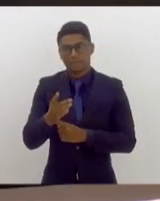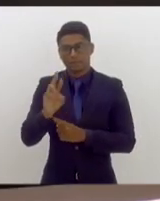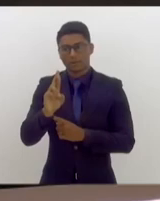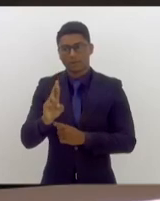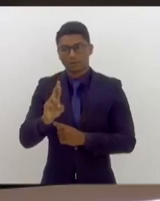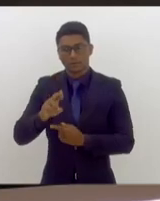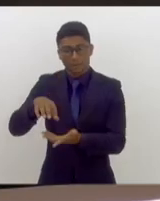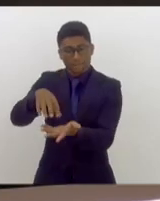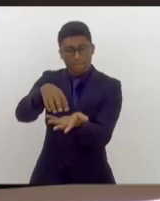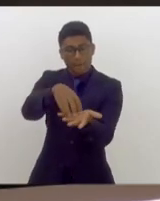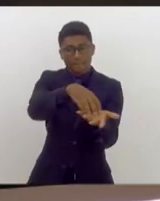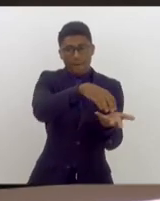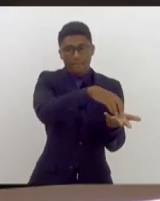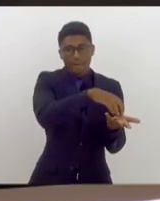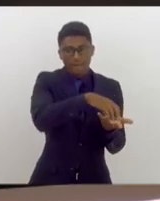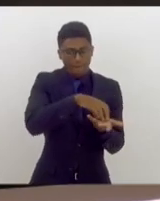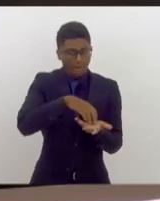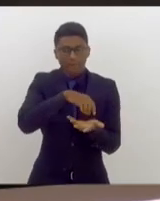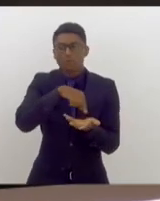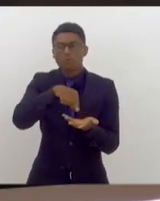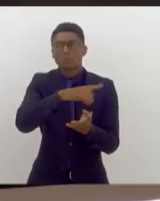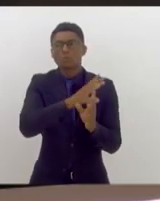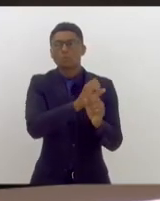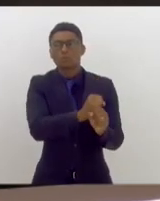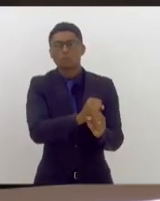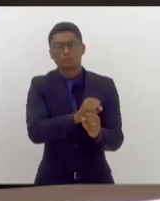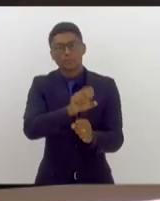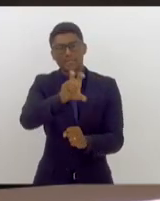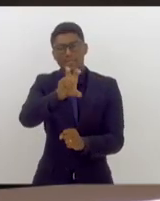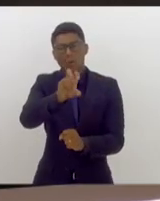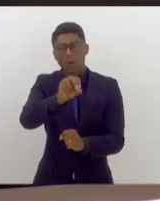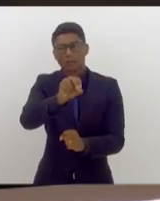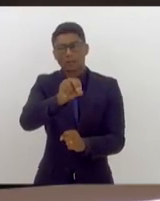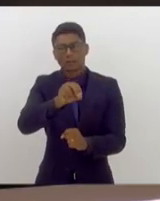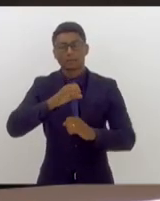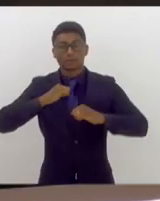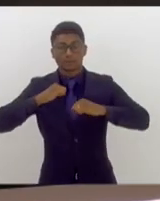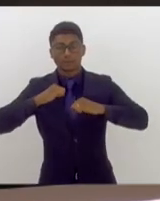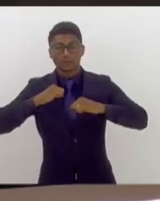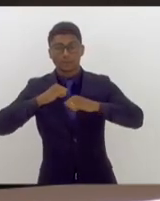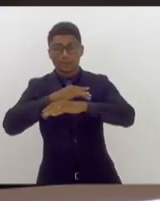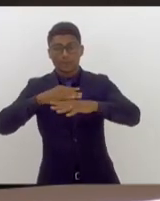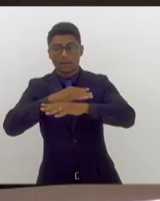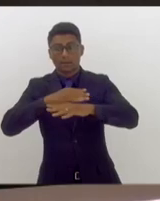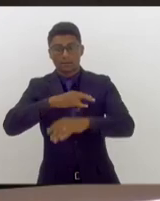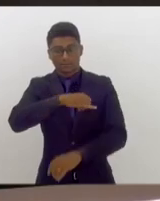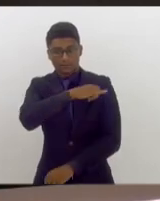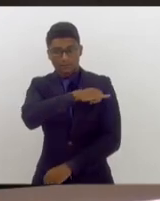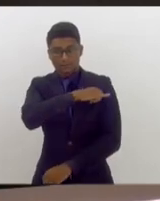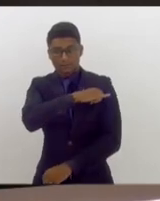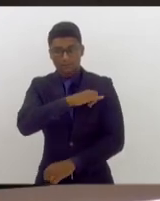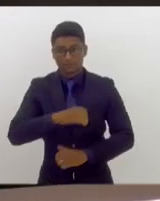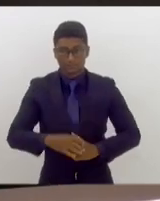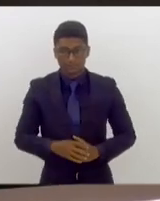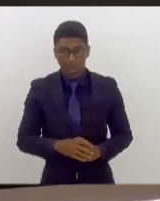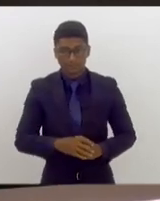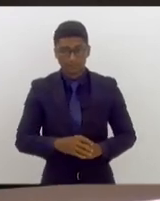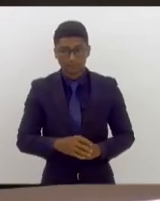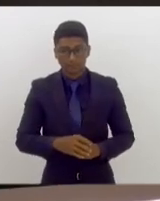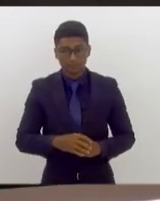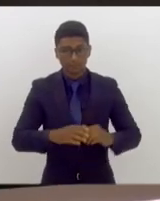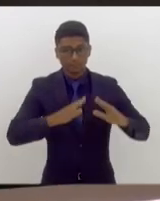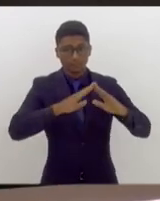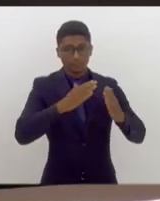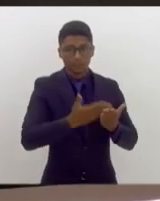unidades, em que apenas na no município do Rio de Janeiro, duas